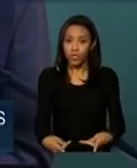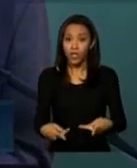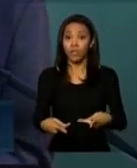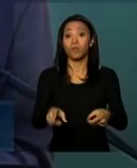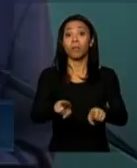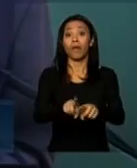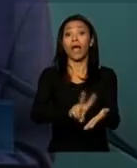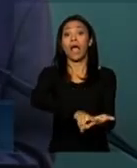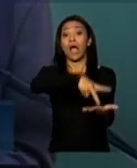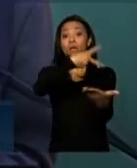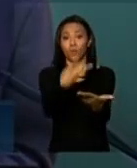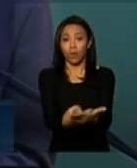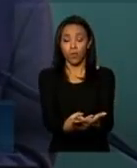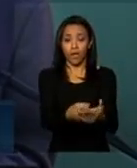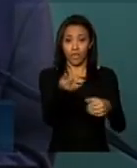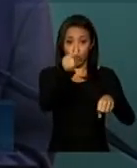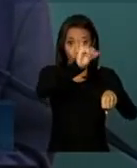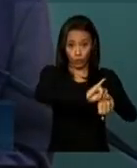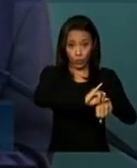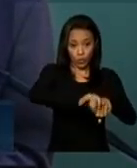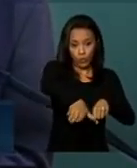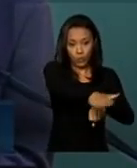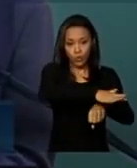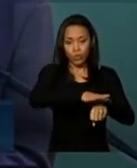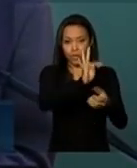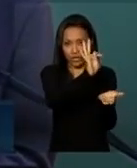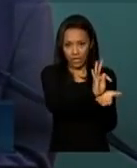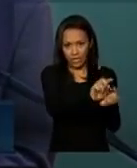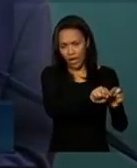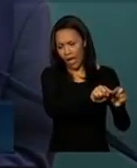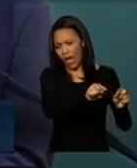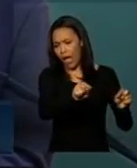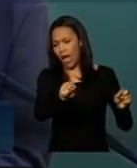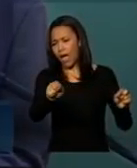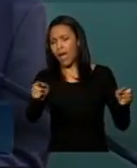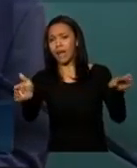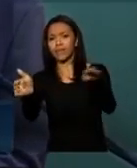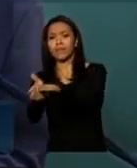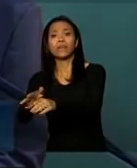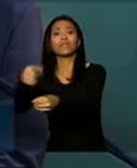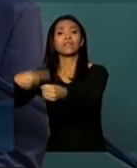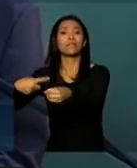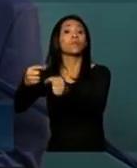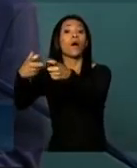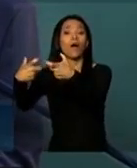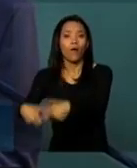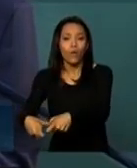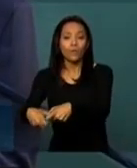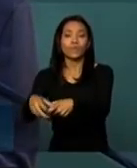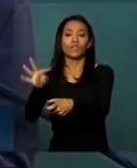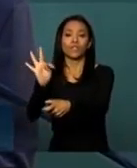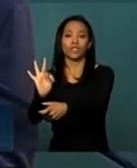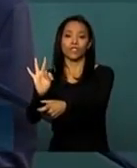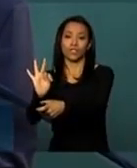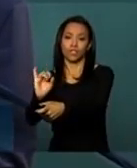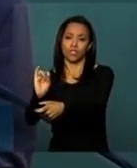VLT, que liga o centro de Teresina até a cidade de Timon, totalizando, são